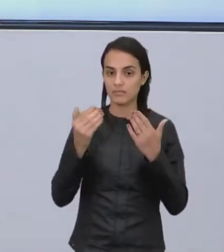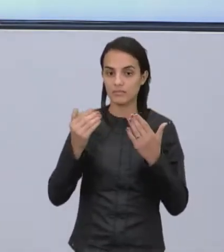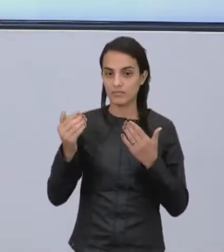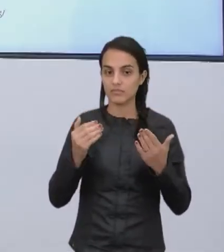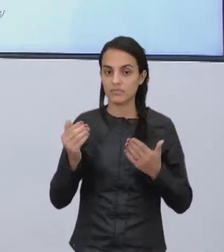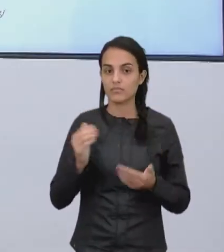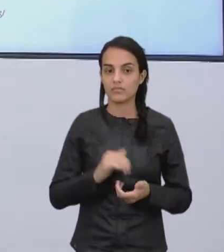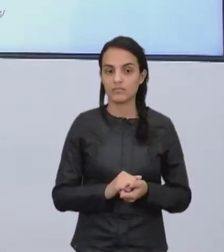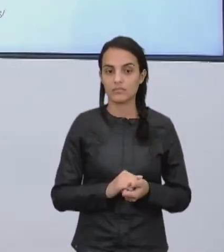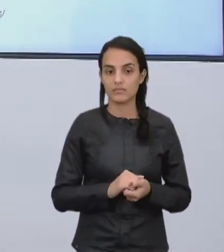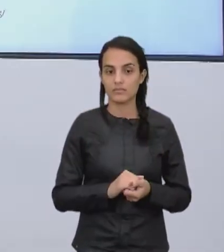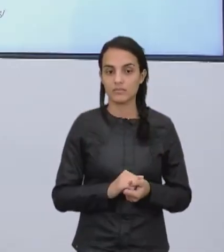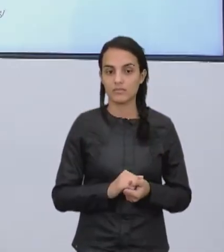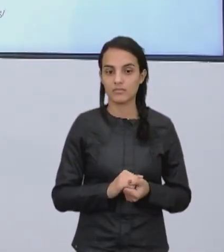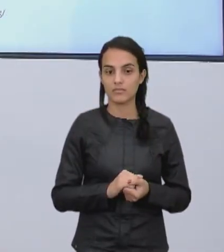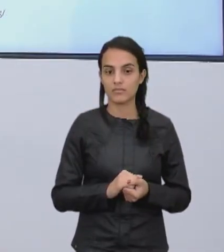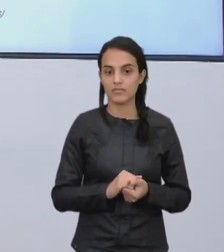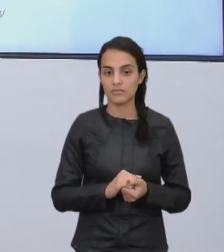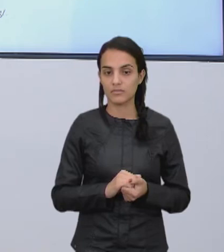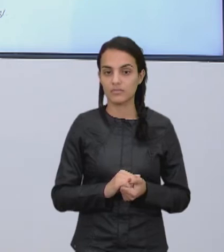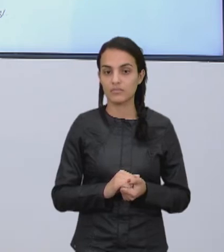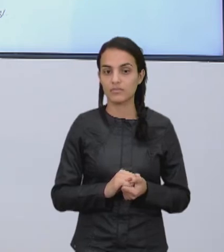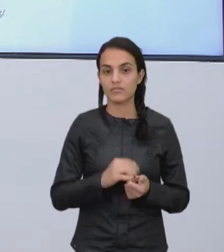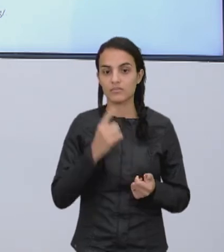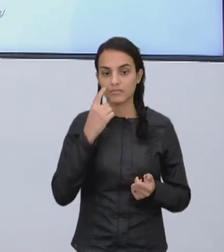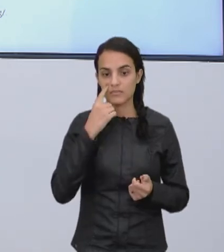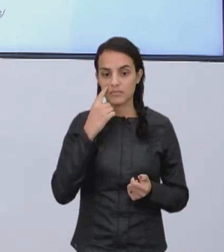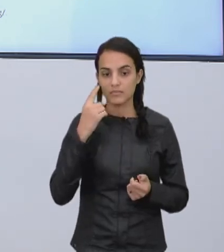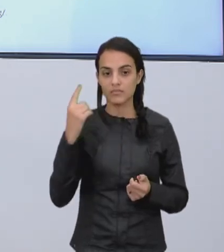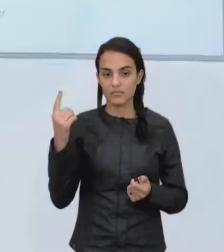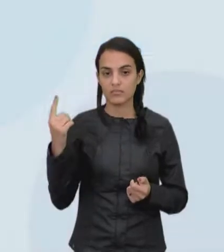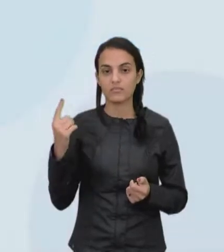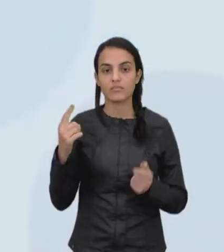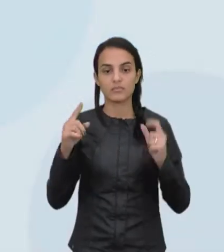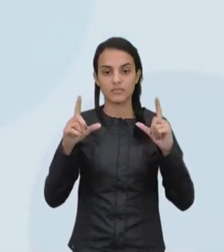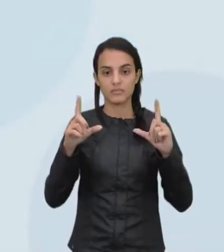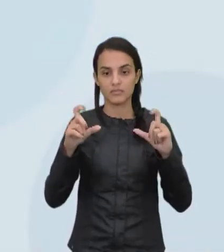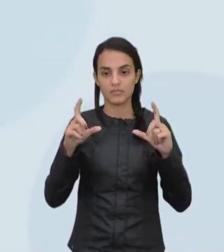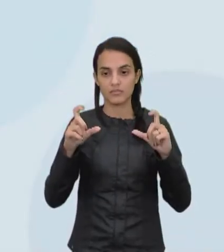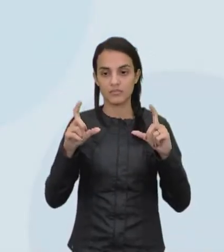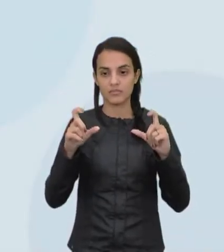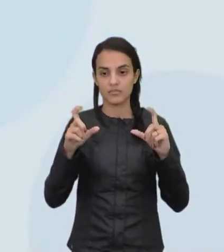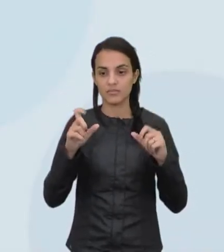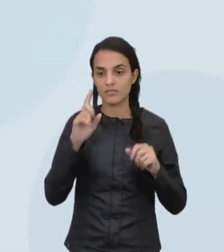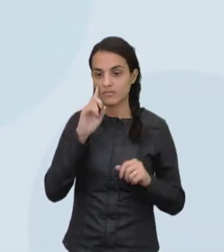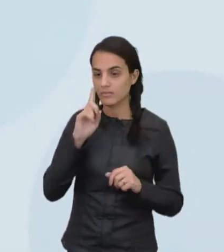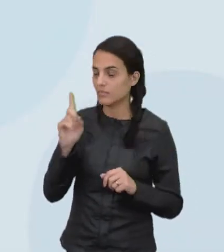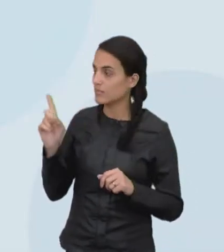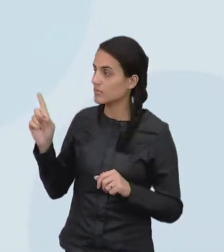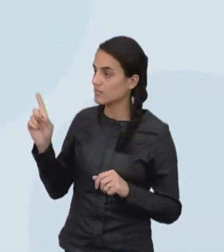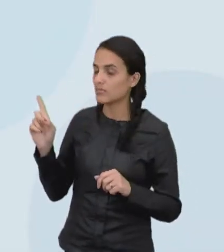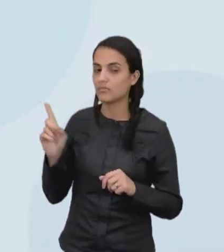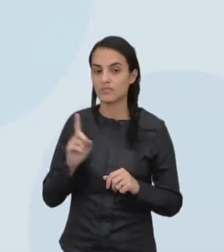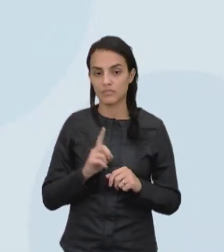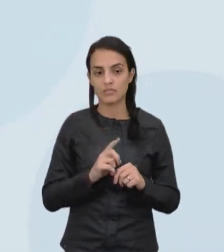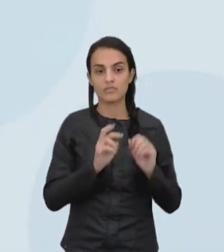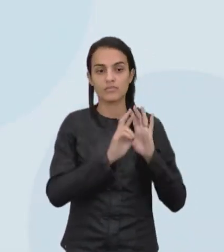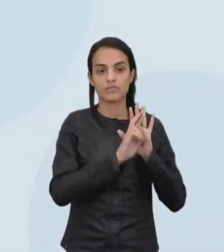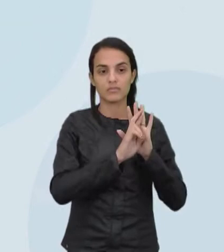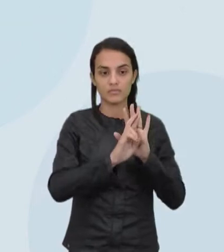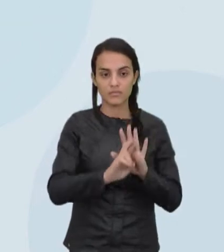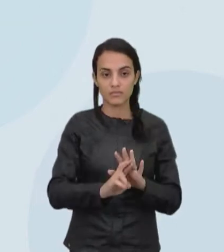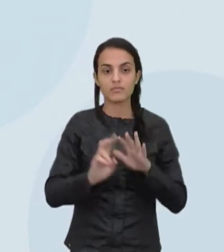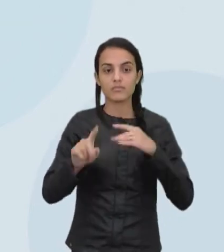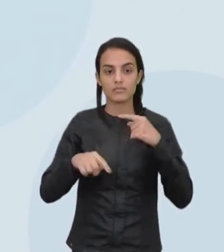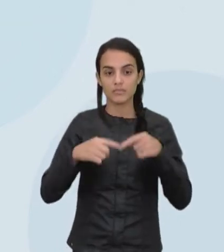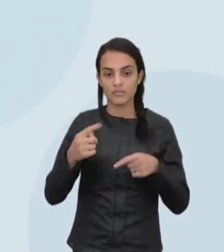aqui a dicção tá ótima, né? Por um simulador. Então, aqui na telinha eu vou deixar para vocês essa referência. Depois a